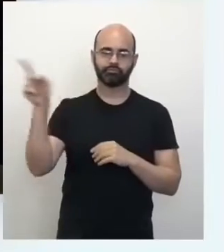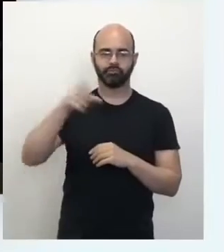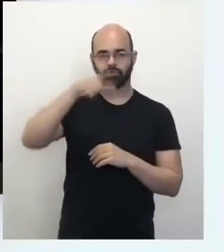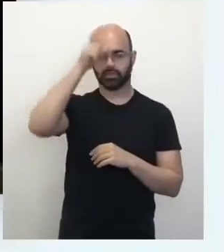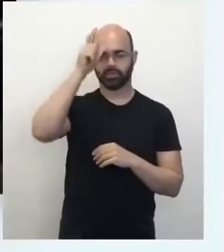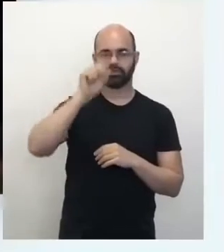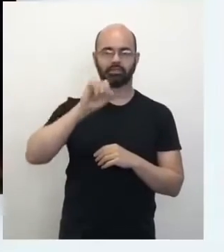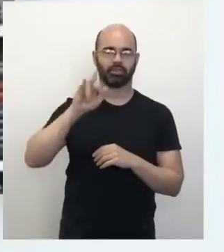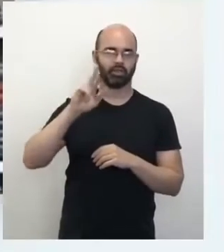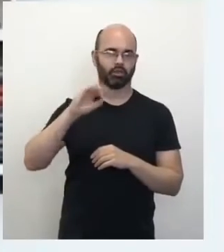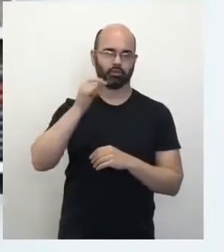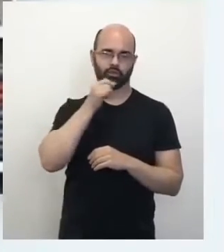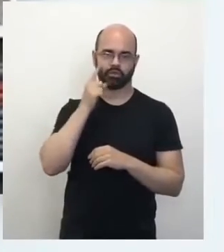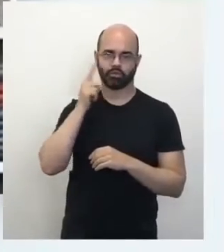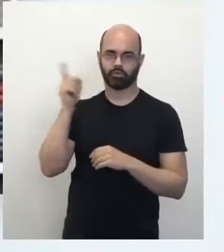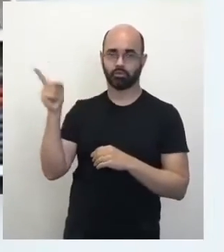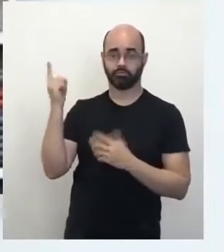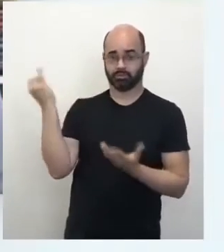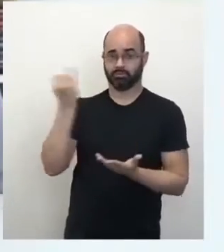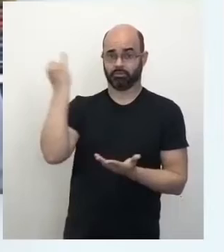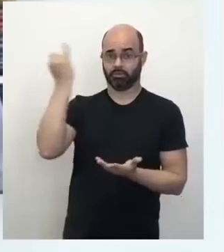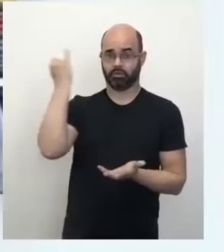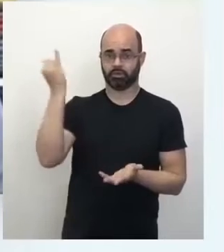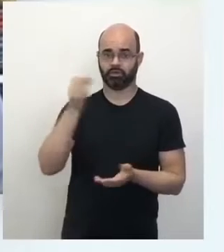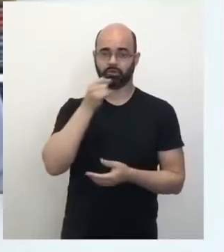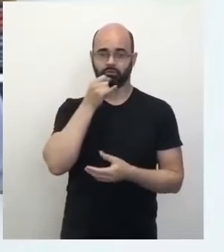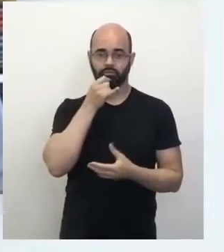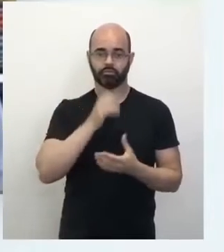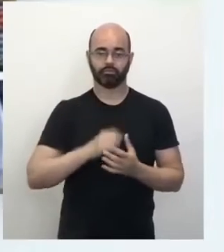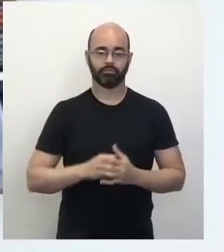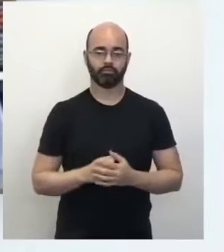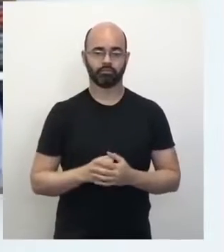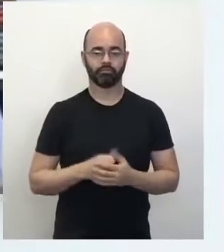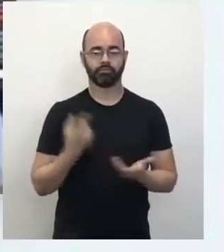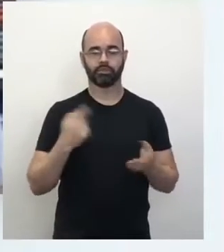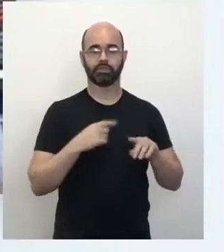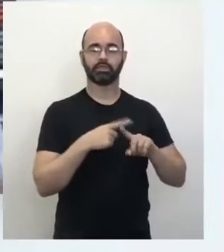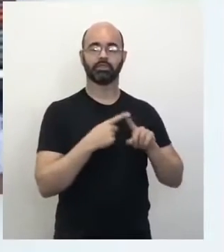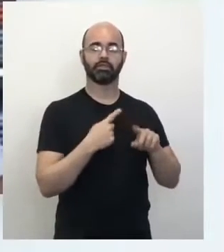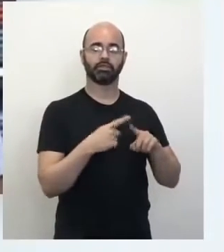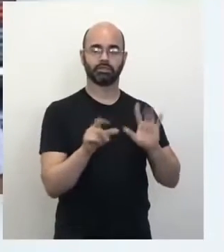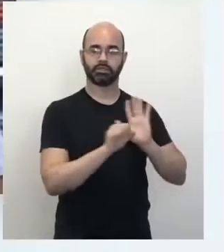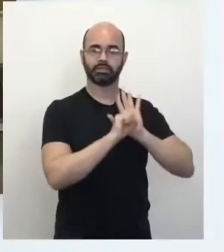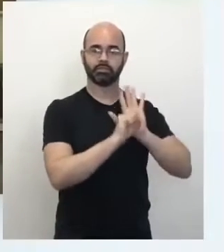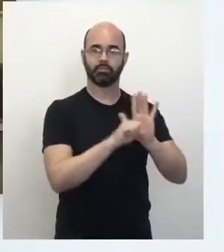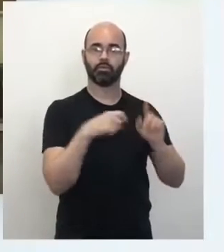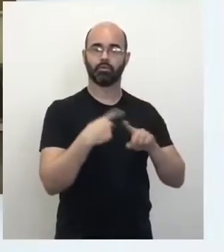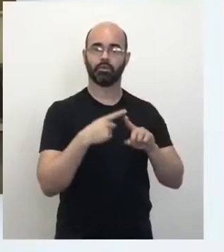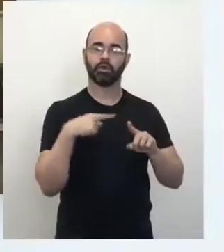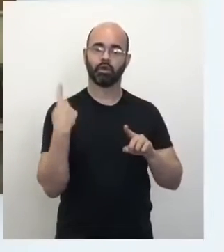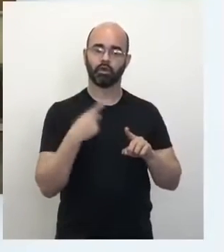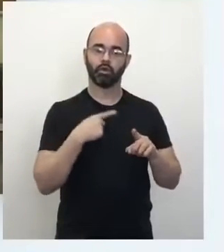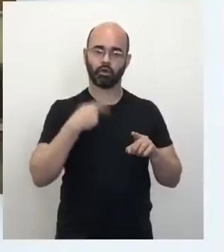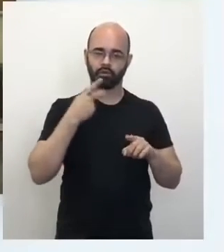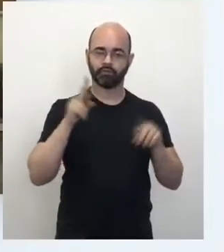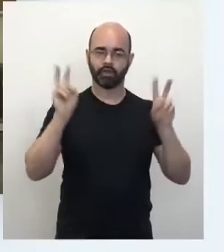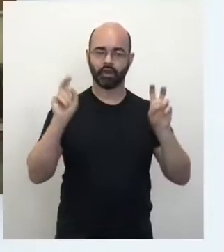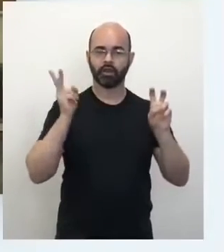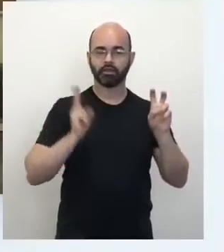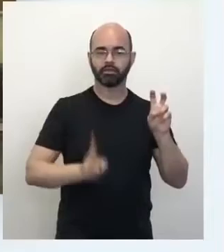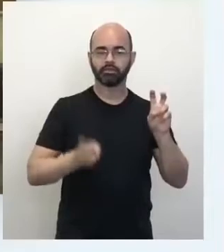algo extremamente importante, simbolicamente, pelo menos, porque em termos absolutos ainda estamos falando de